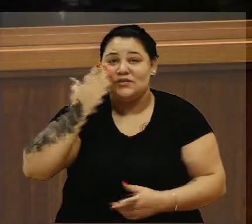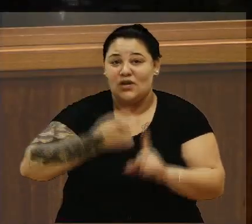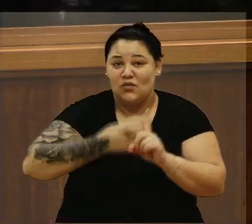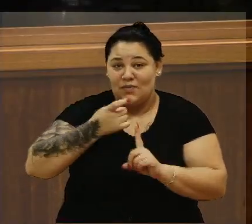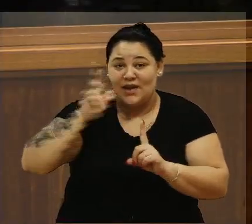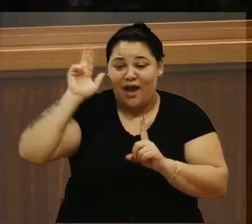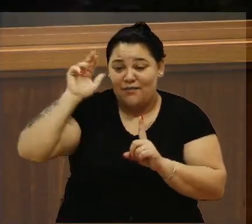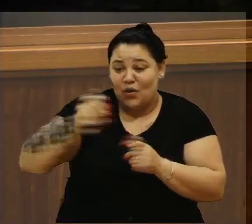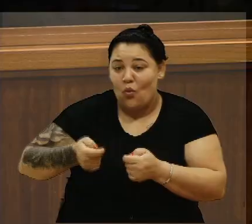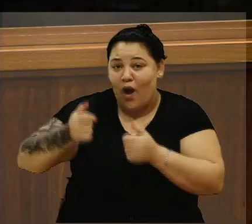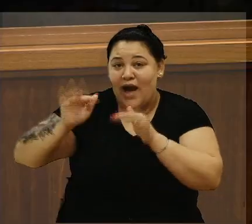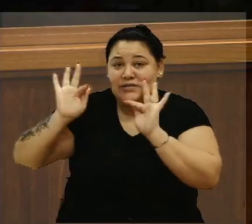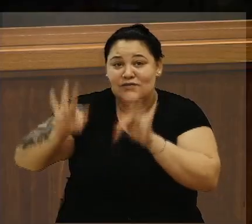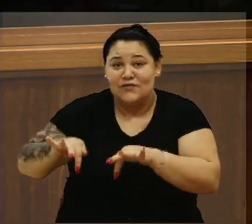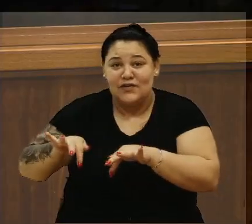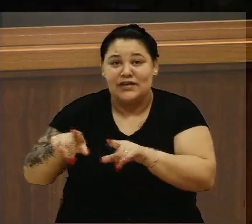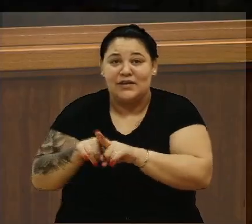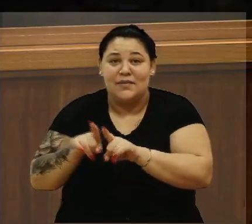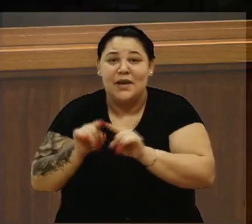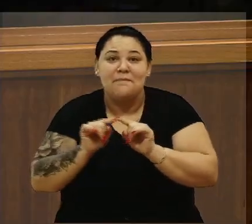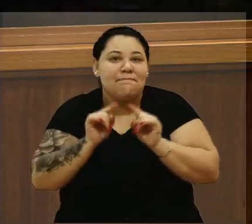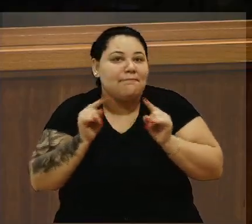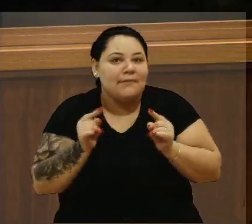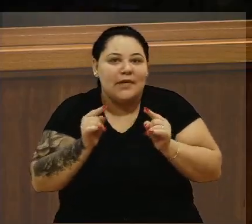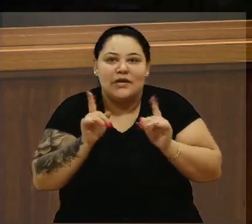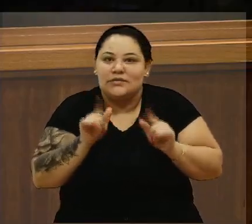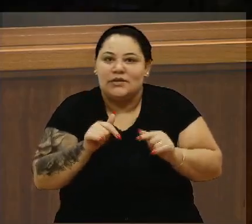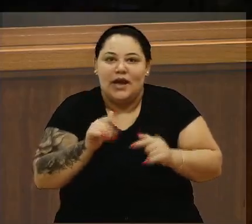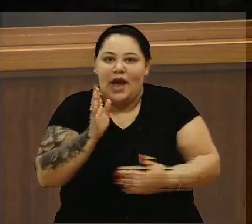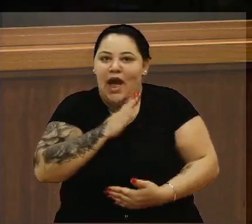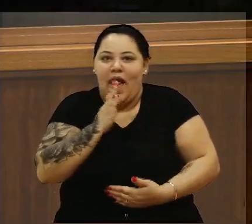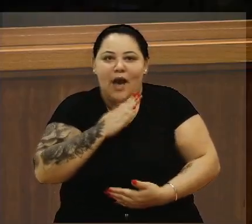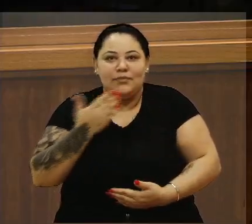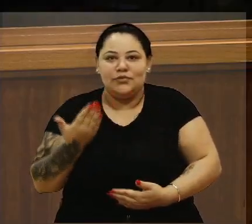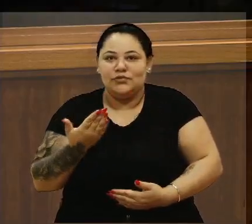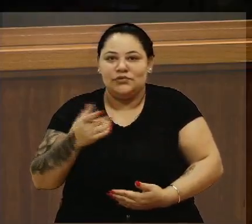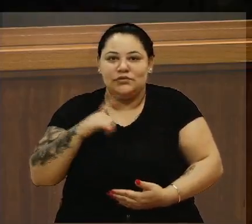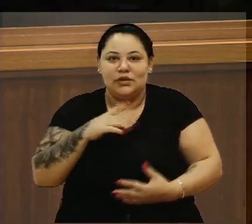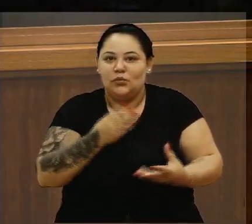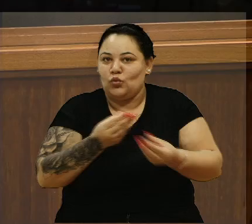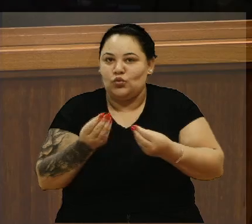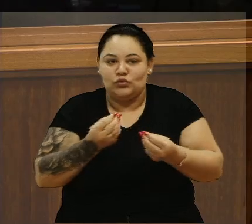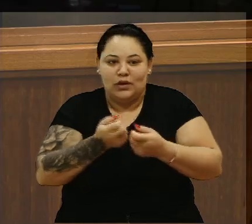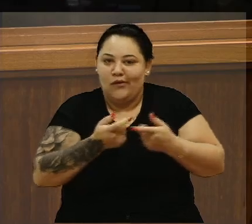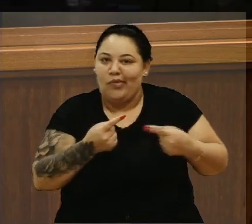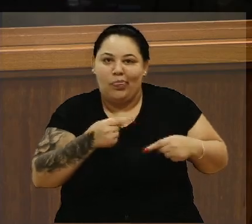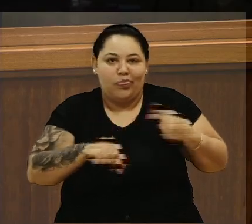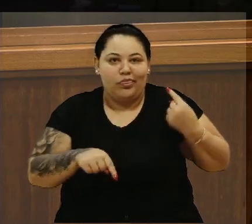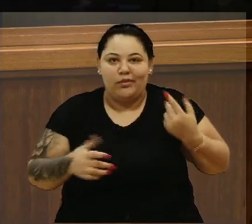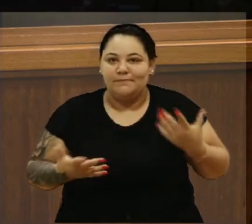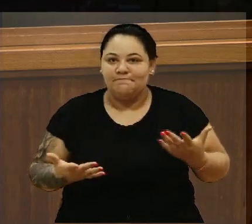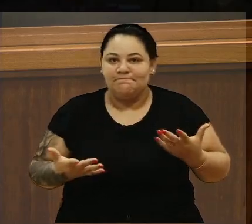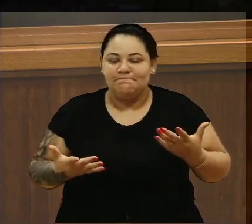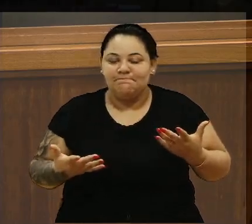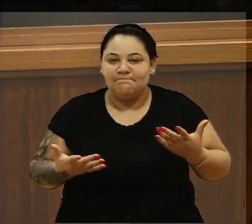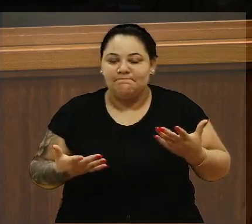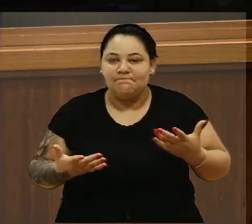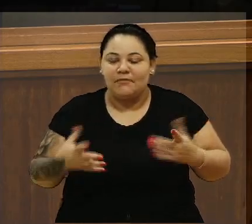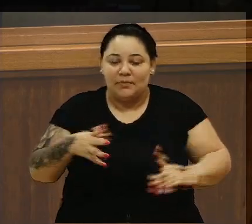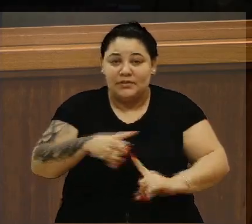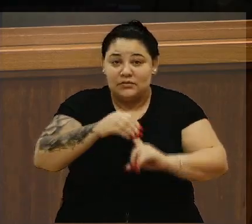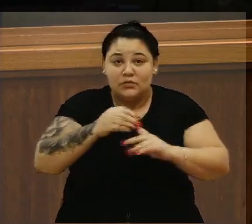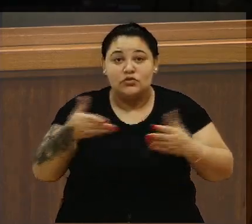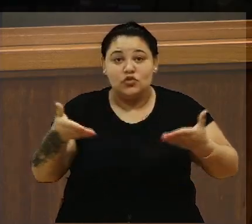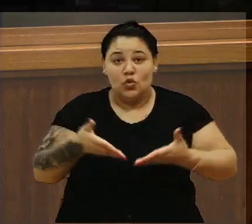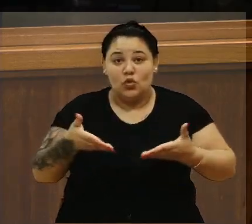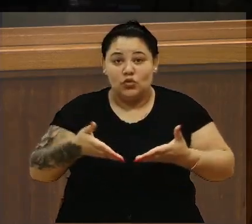está terminando, mas é urgente, porque é muita coisa desencontrada. E, inclusive, hoje chegou